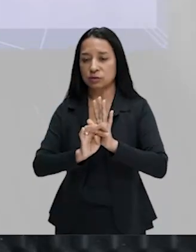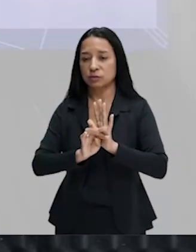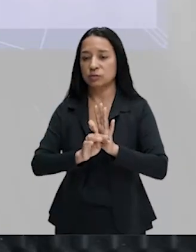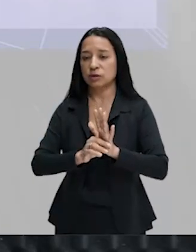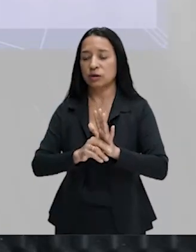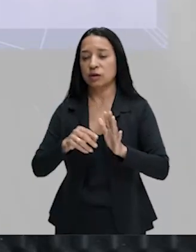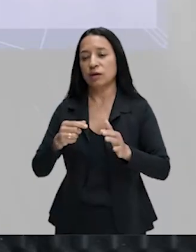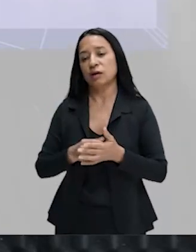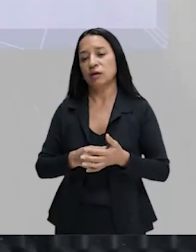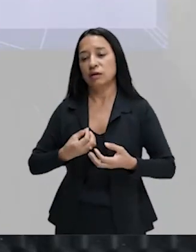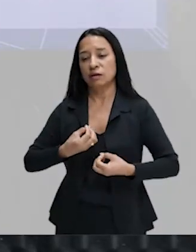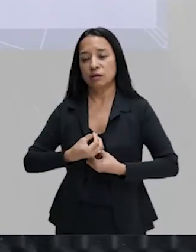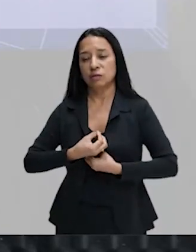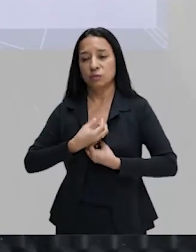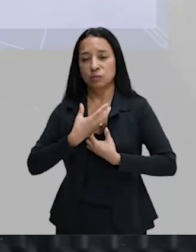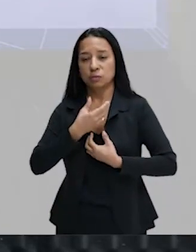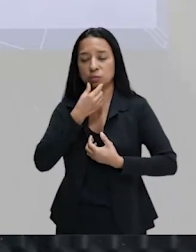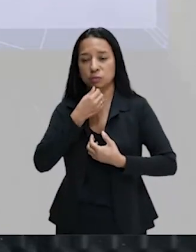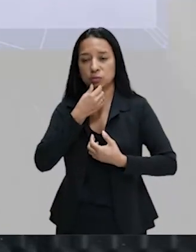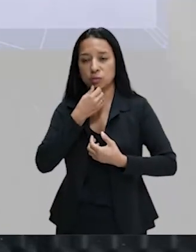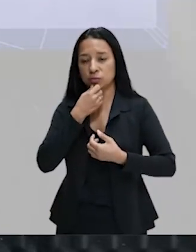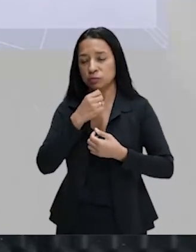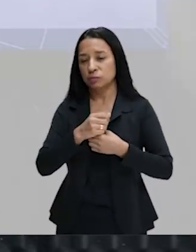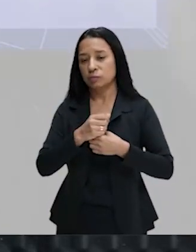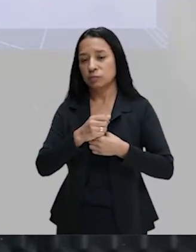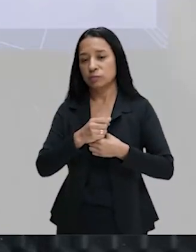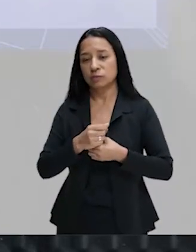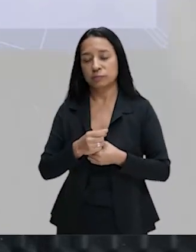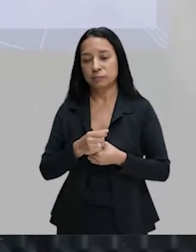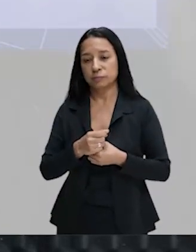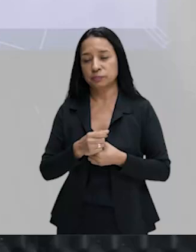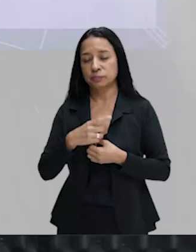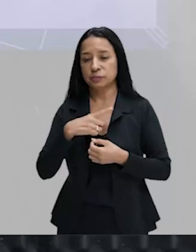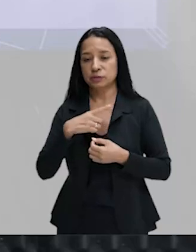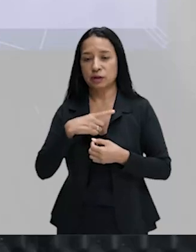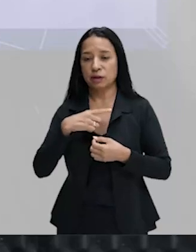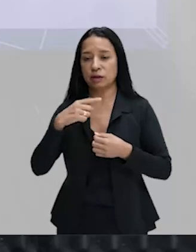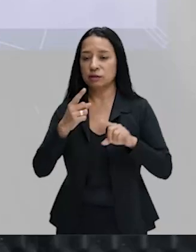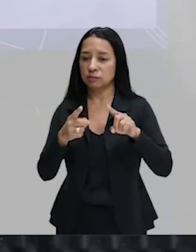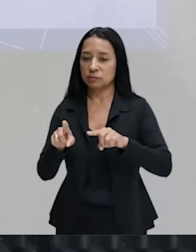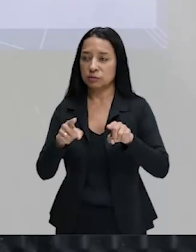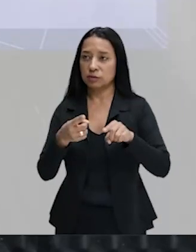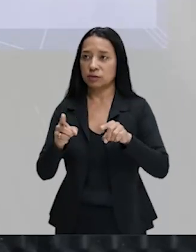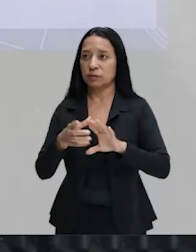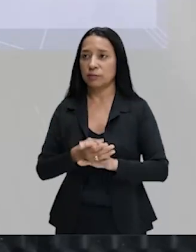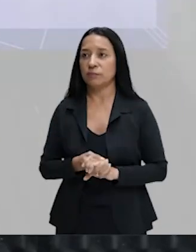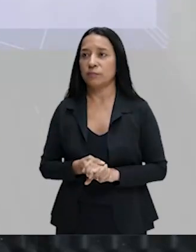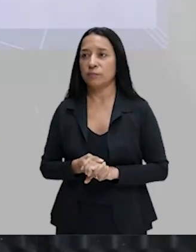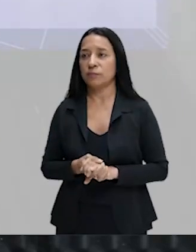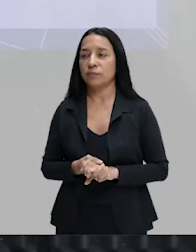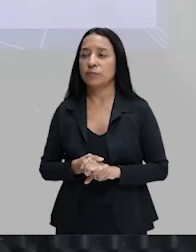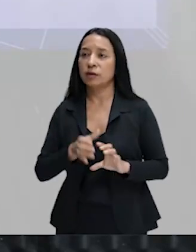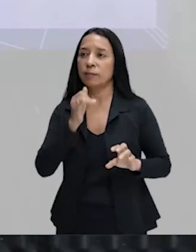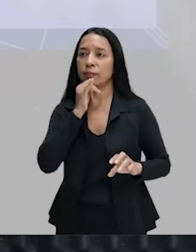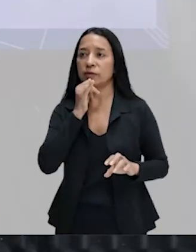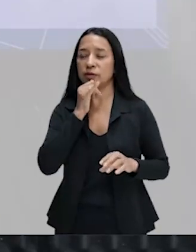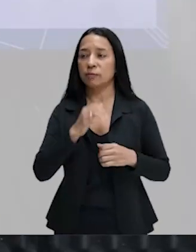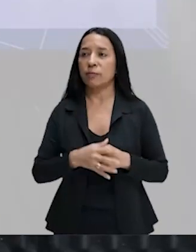essa musicalidade. Então, quando você recita um poema, eu vou recitar um aqui, deixa eu ver se eu lembro.